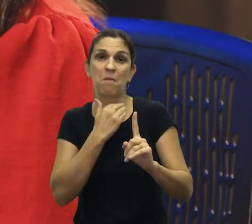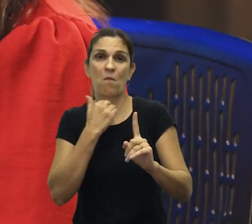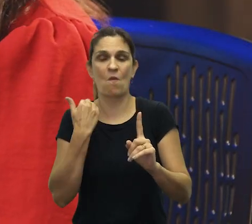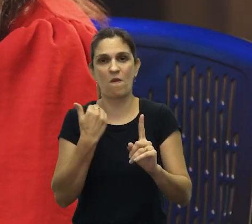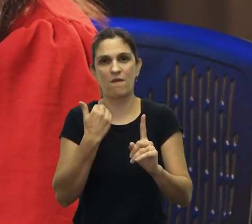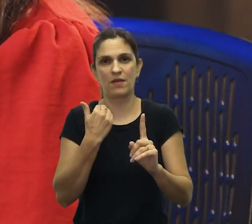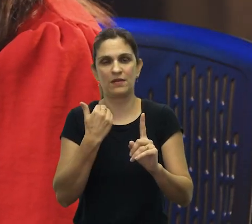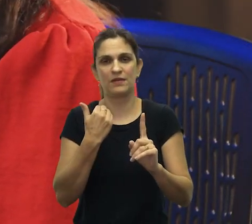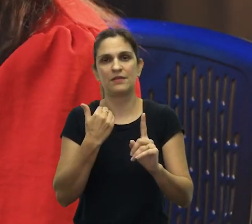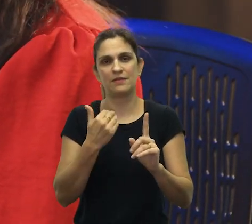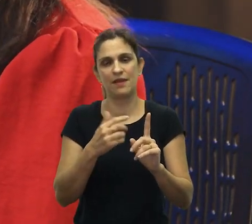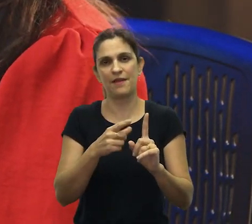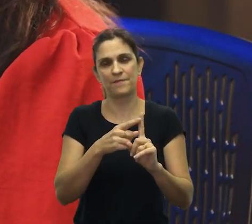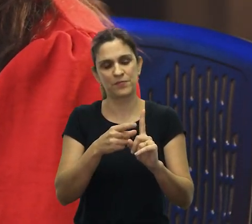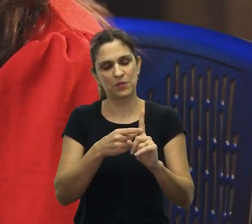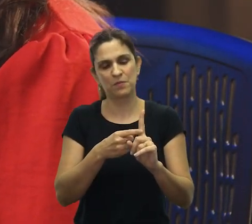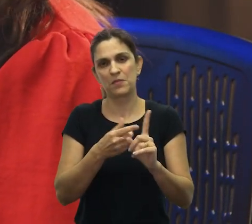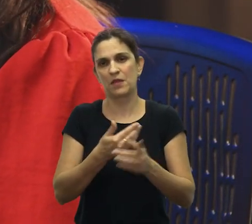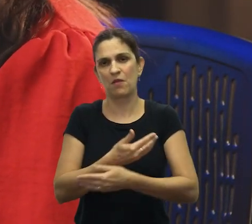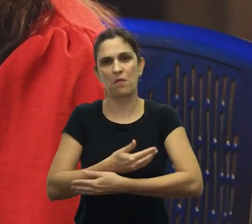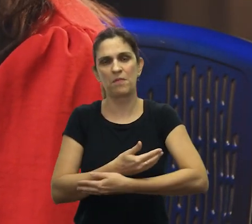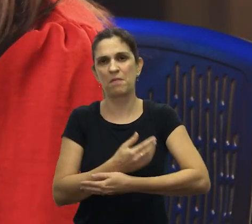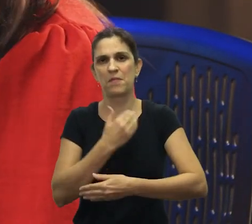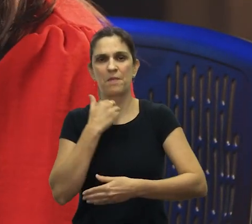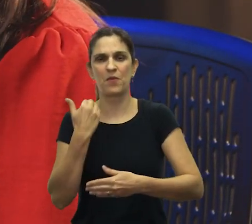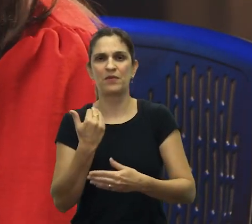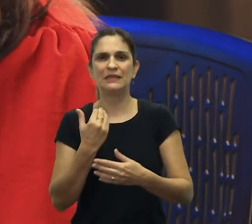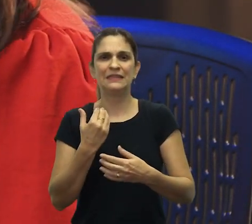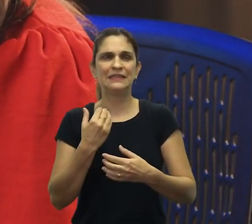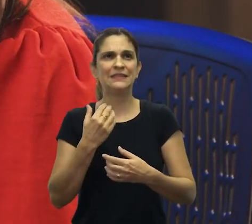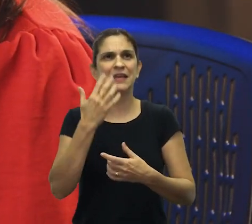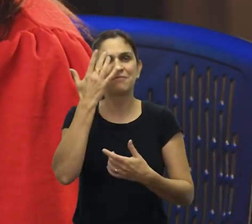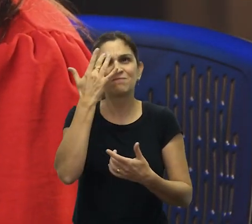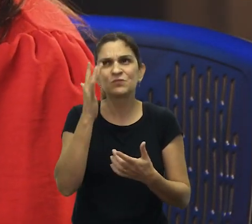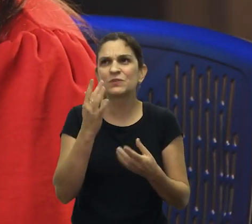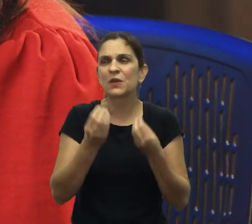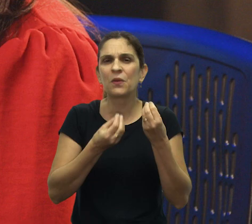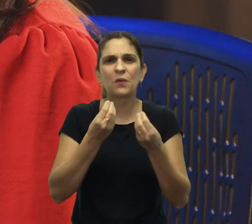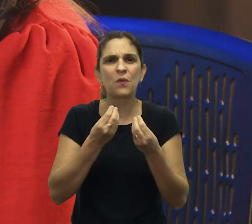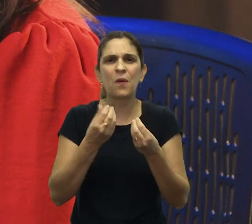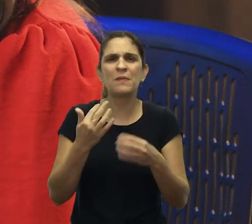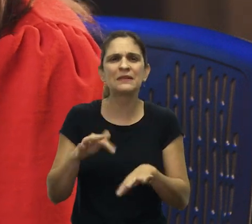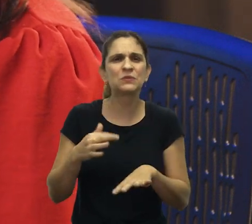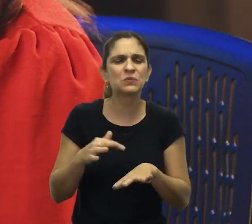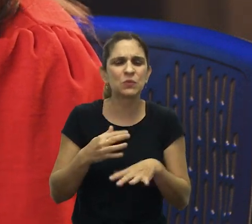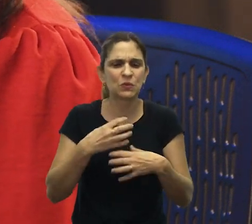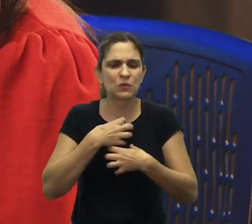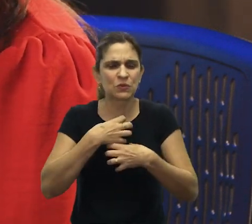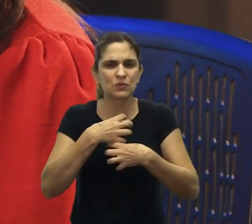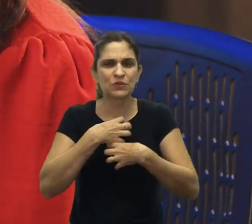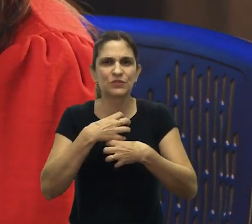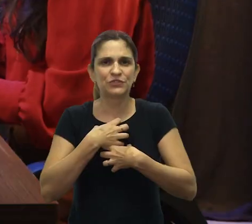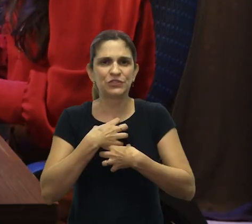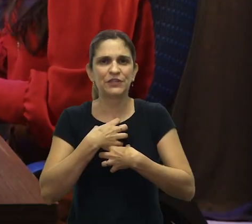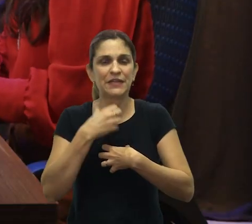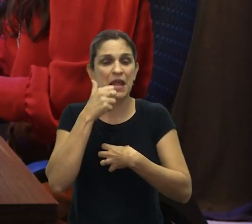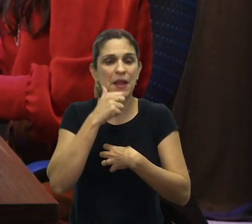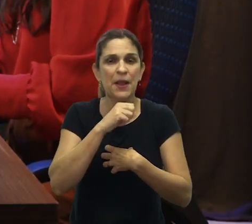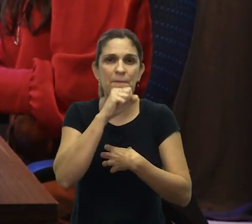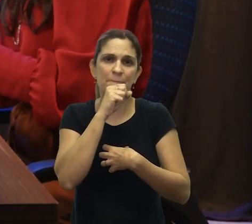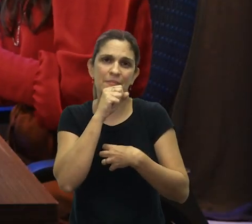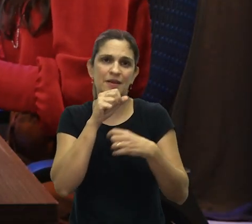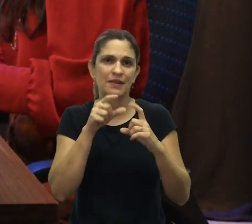sabe, né, assim, pensar como que é a dor do outro. Nunca parei para pensar nisso, sabia? Eu não consigo nem imaginar o que é uma